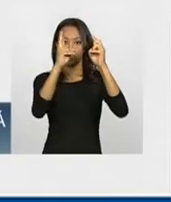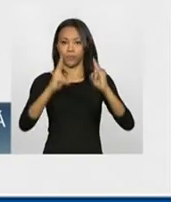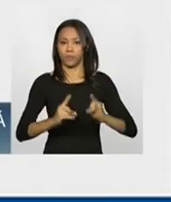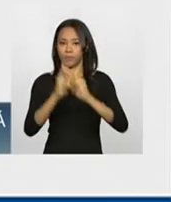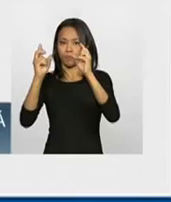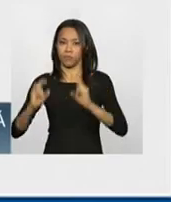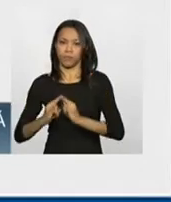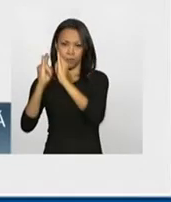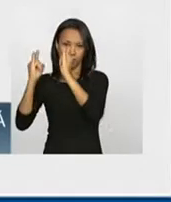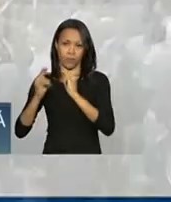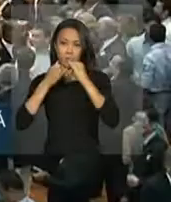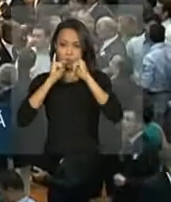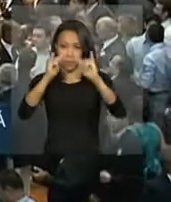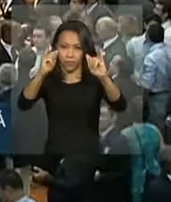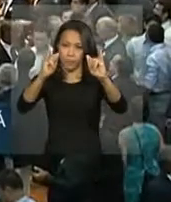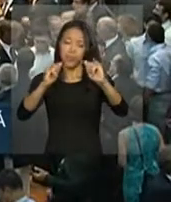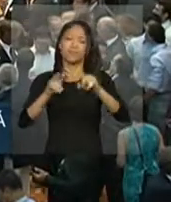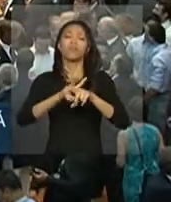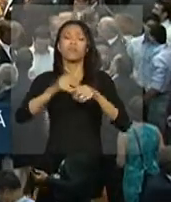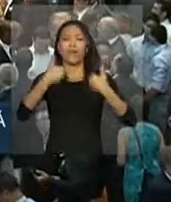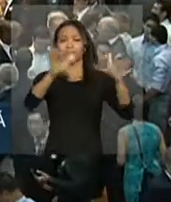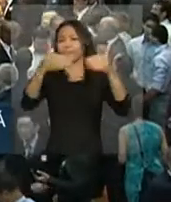15.000 empregos